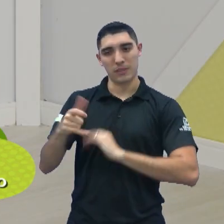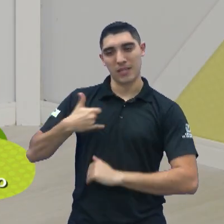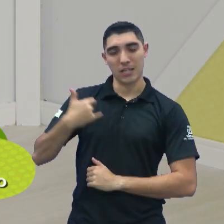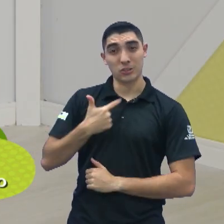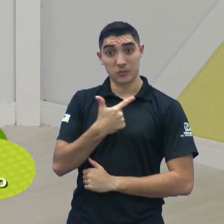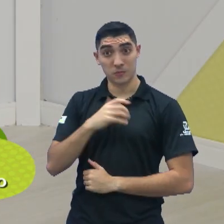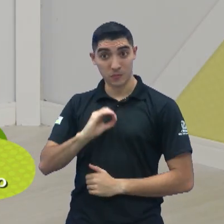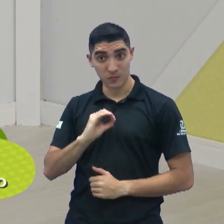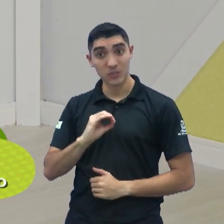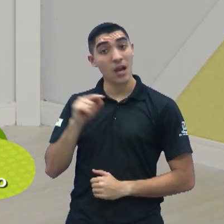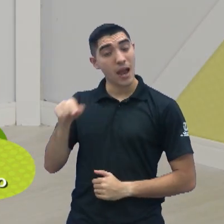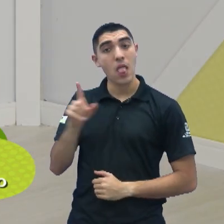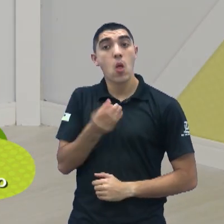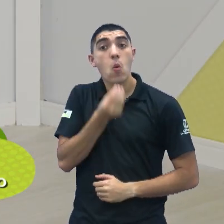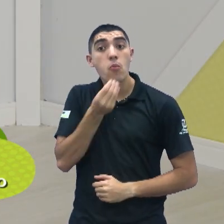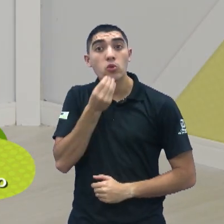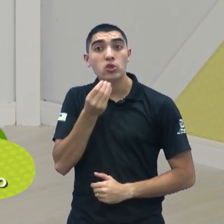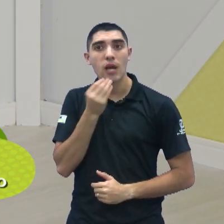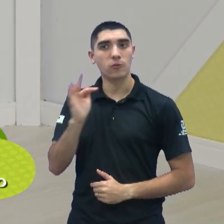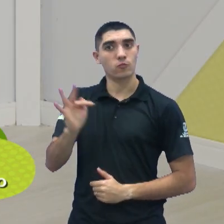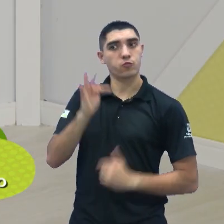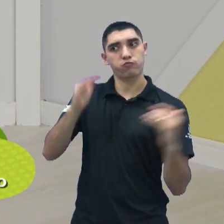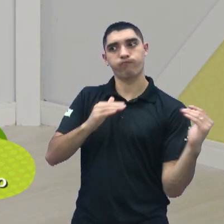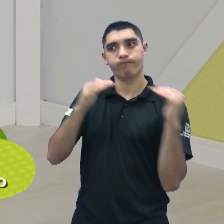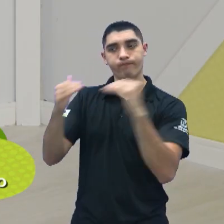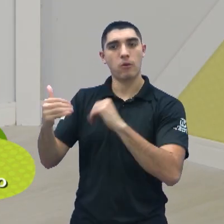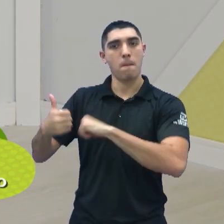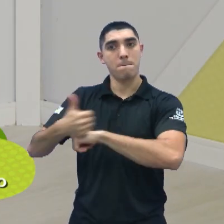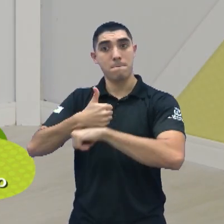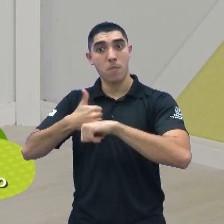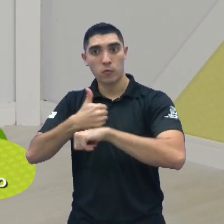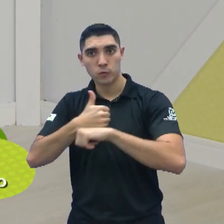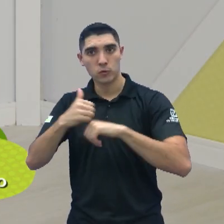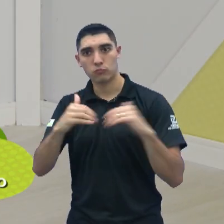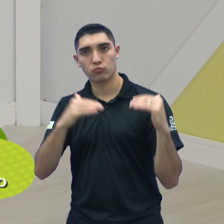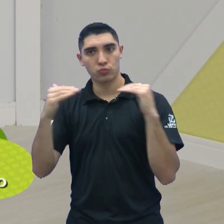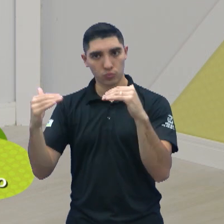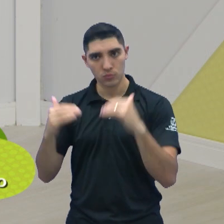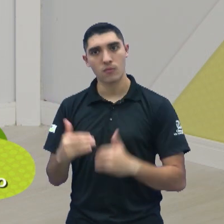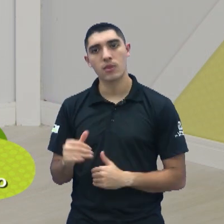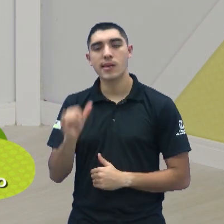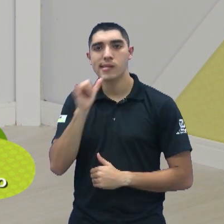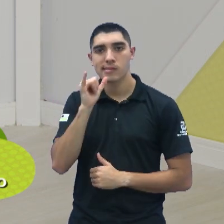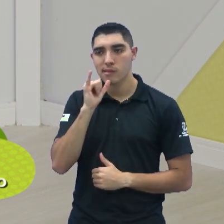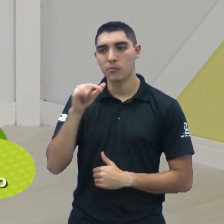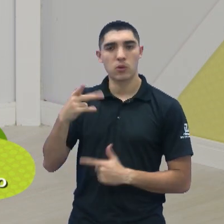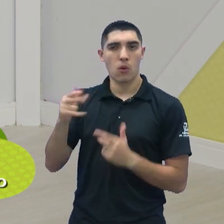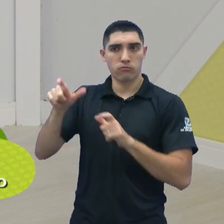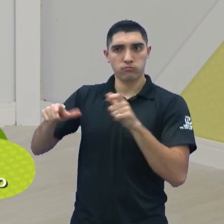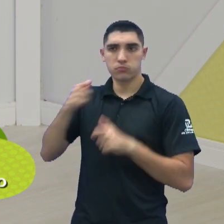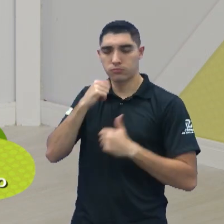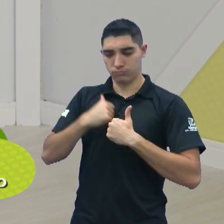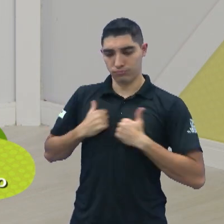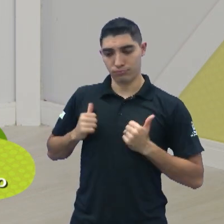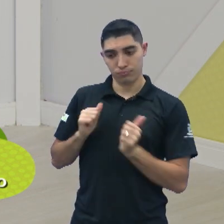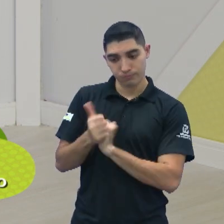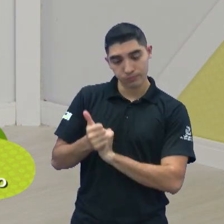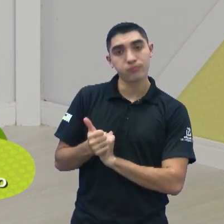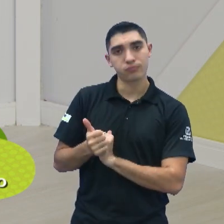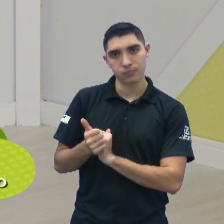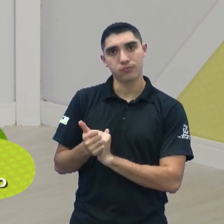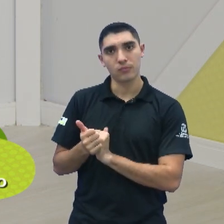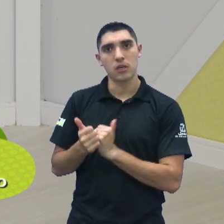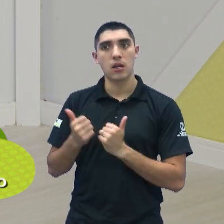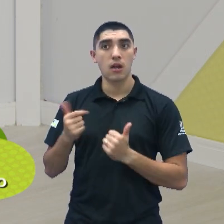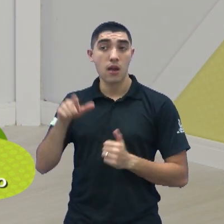profissionais aí, independente de onde vão jogar, né? Que nem os meninos aí do atleta cidadão, né, não, teoricamente,